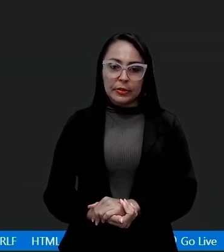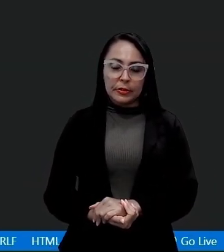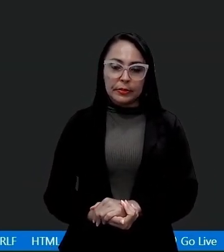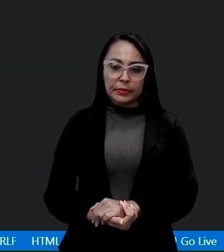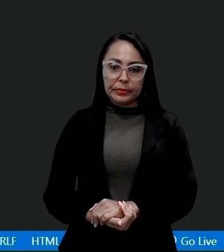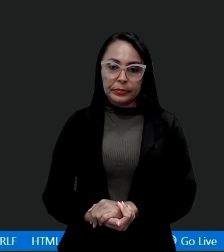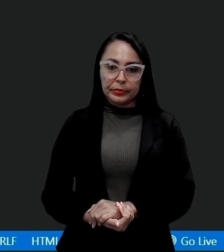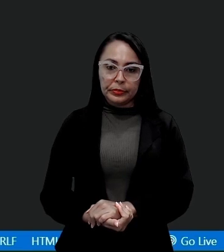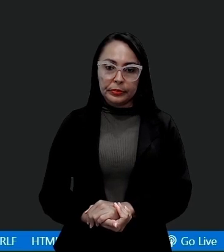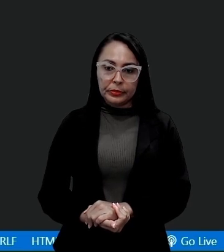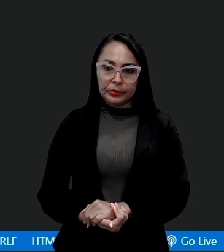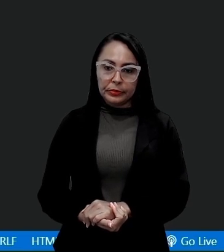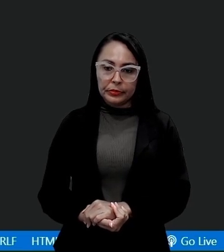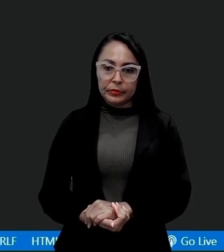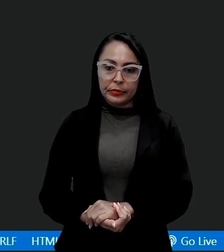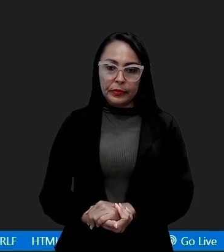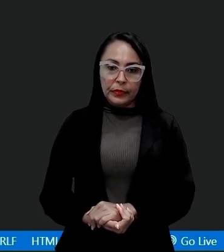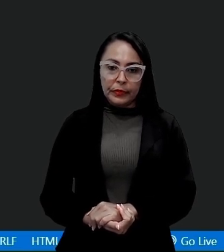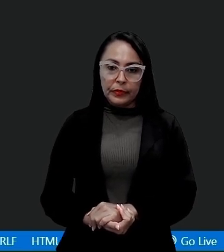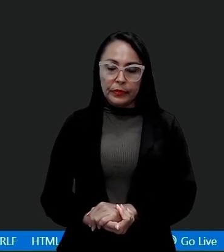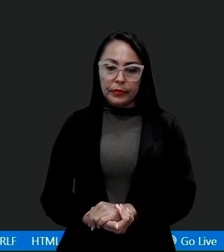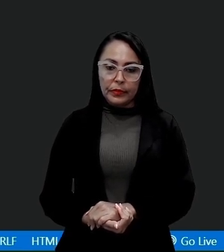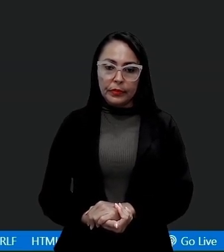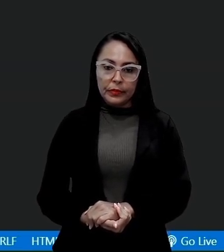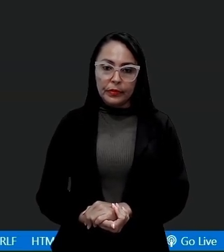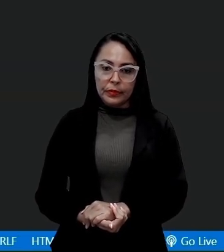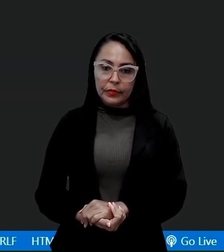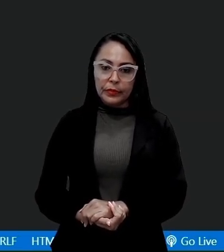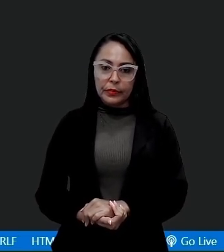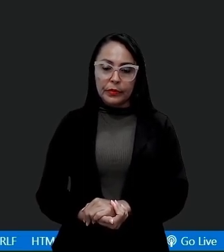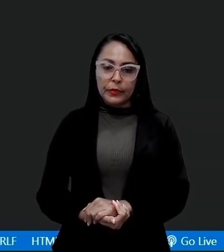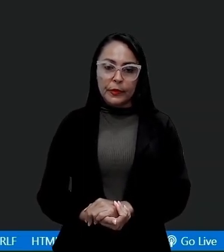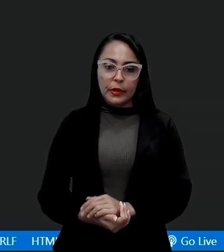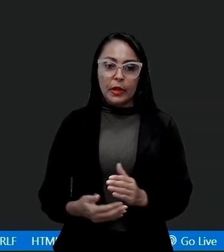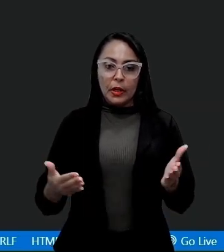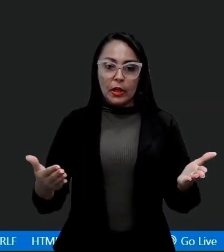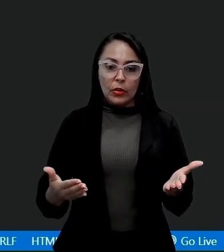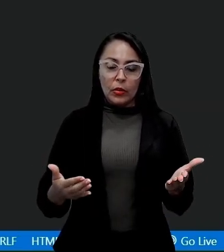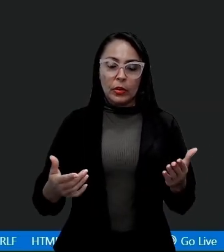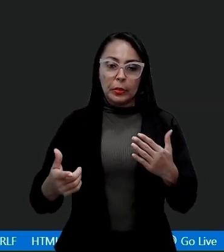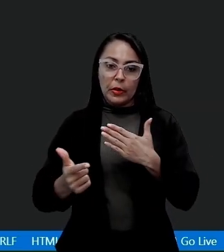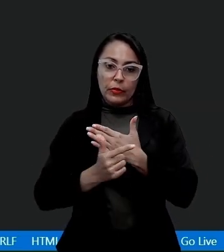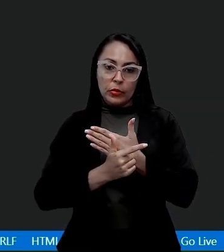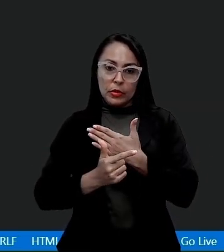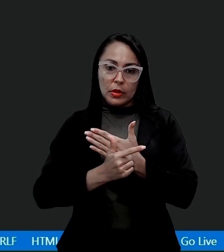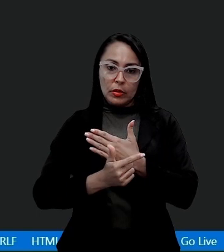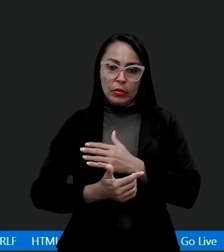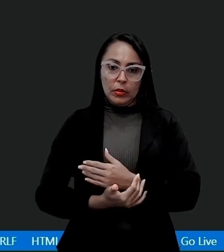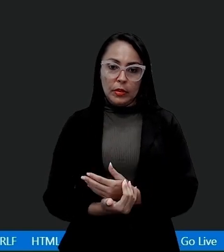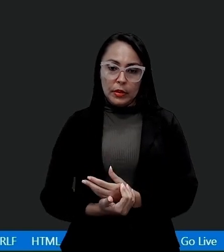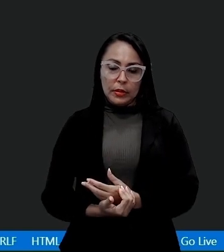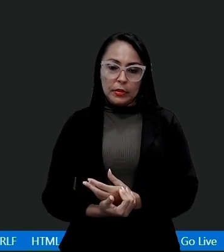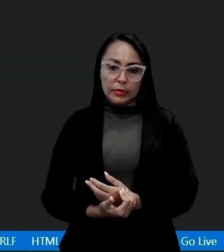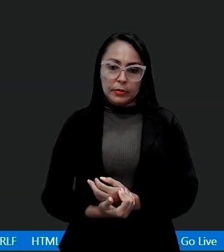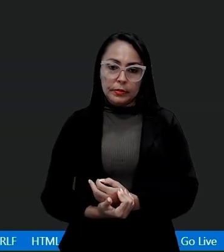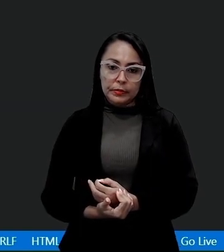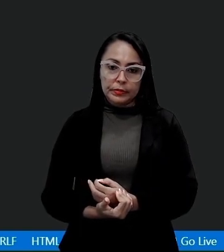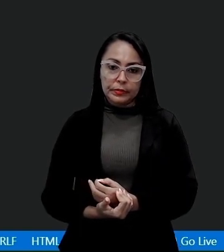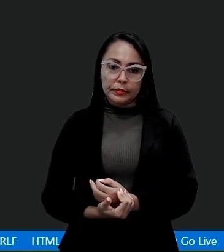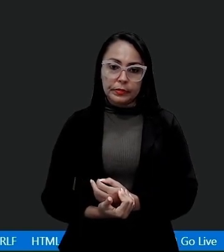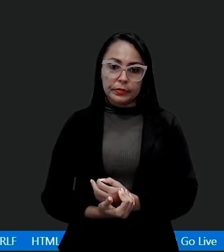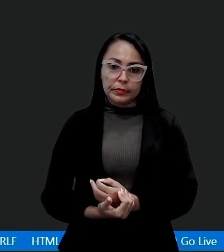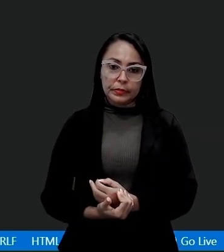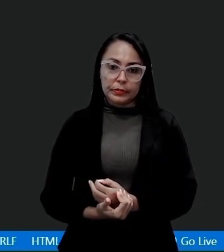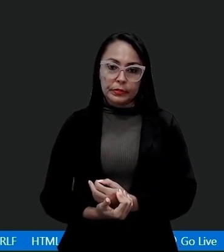com o atributo type texto JavaScript, e agora a minha função batalha. Vou fazer